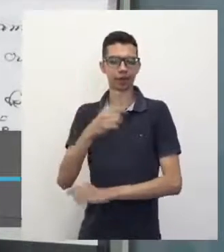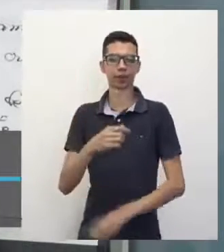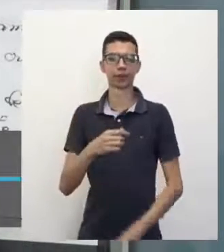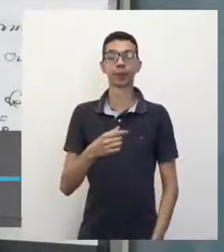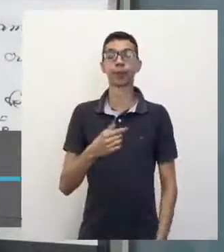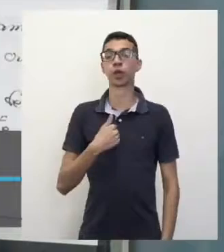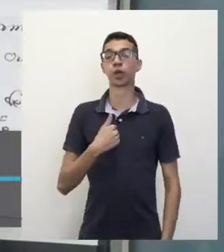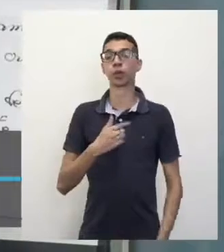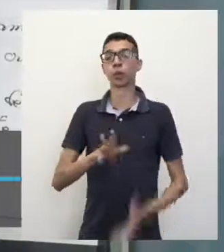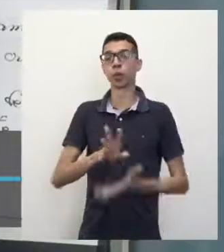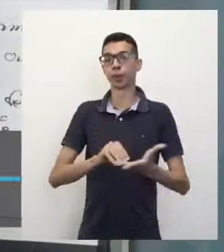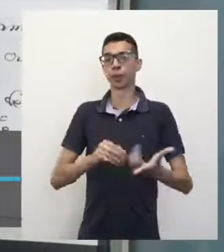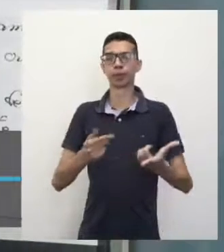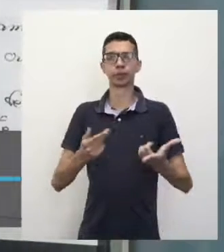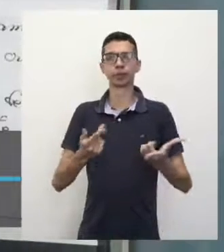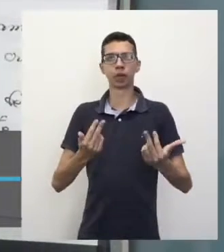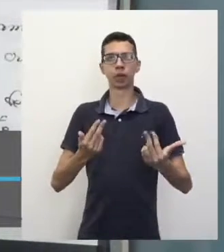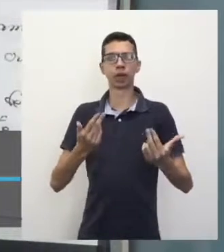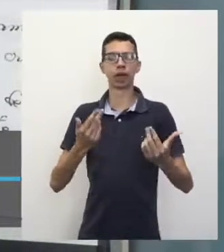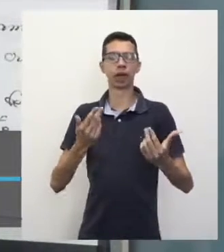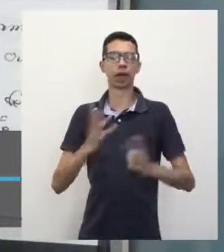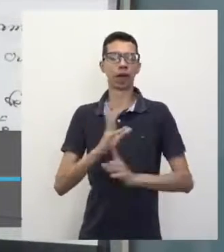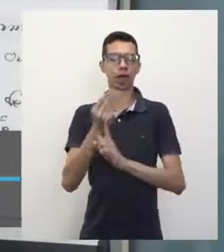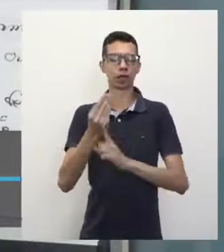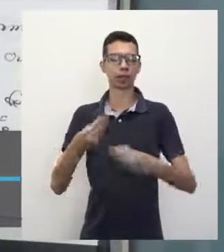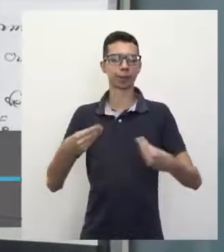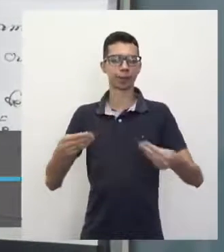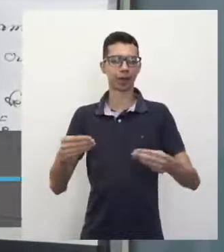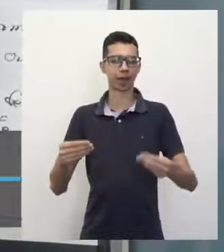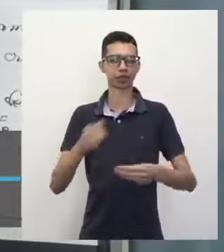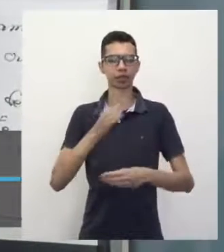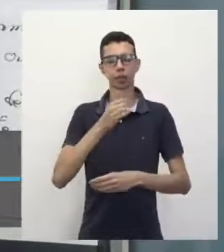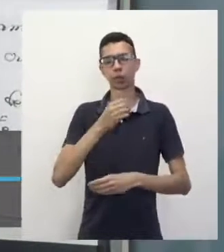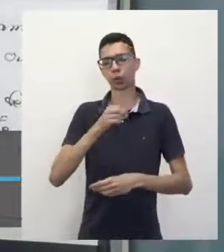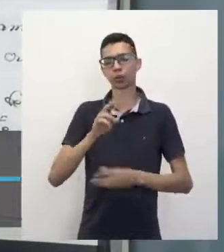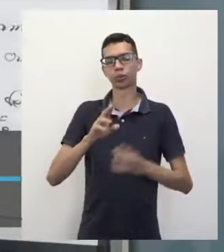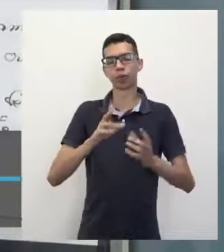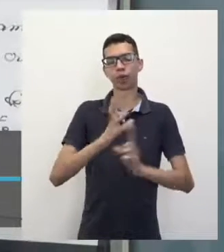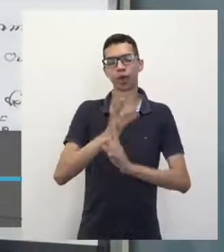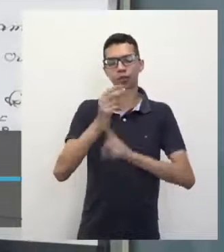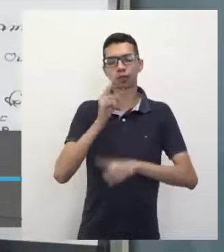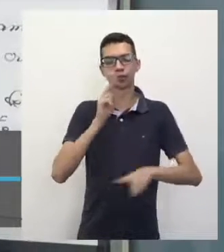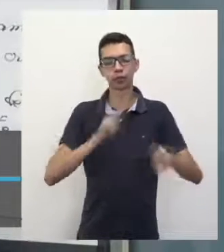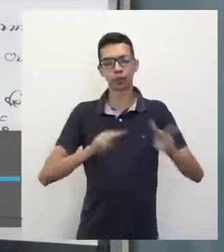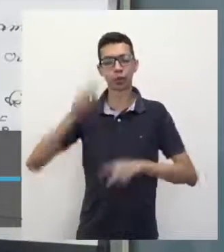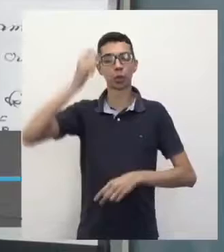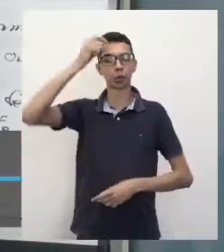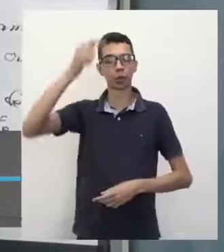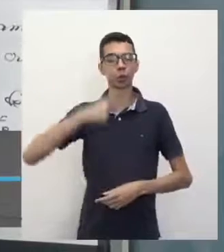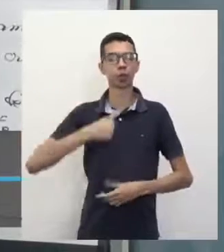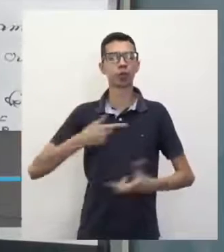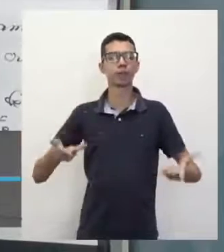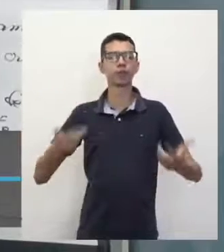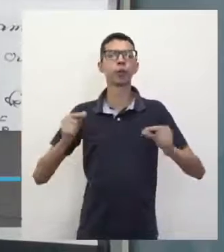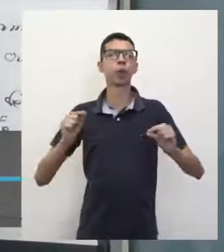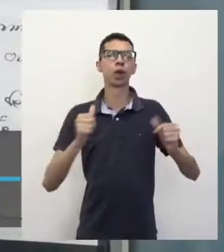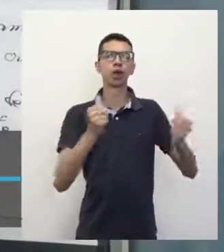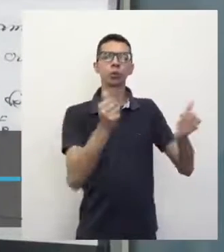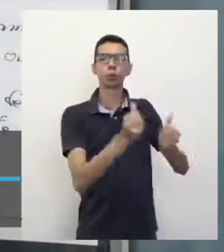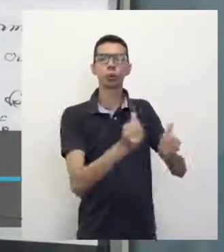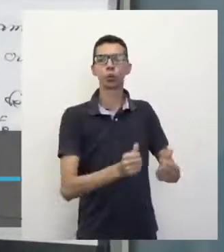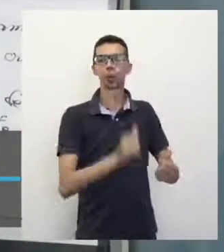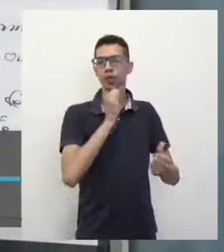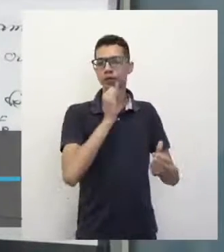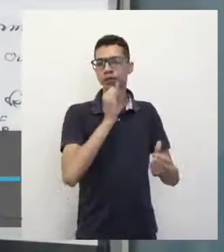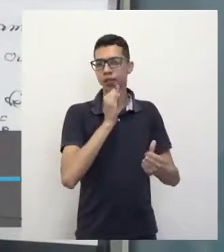artes plásticas, nas artes visuais, pego lá a escultura. Ou seja, aquilo está retratando o quê, né? Aquela escultura está retratando